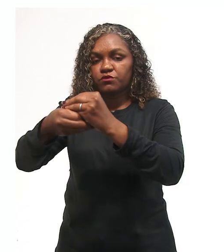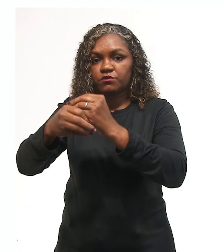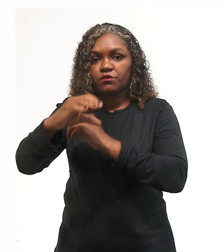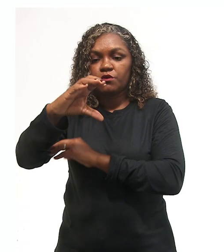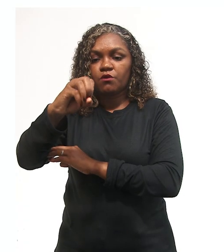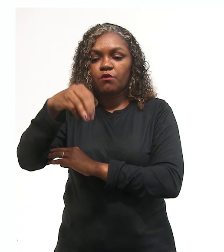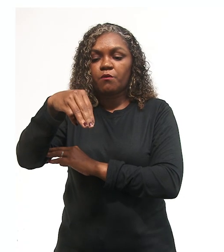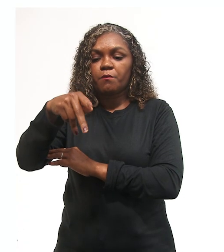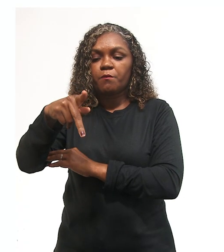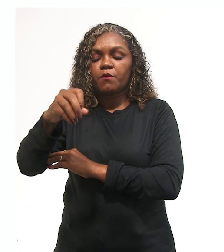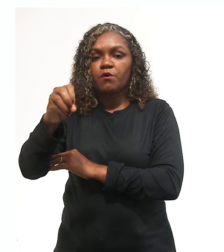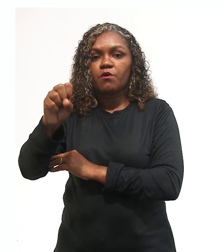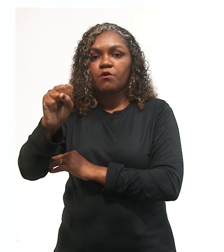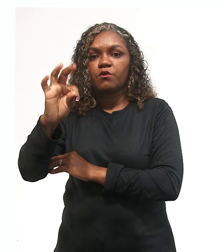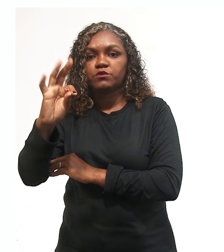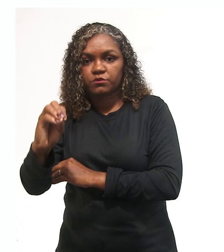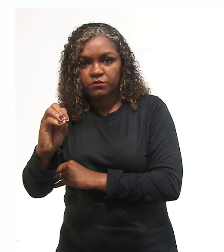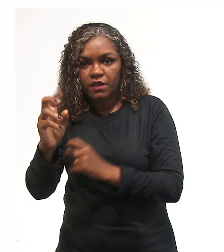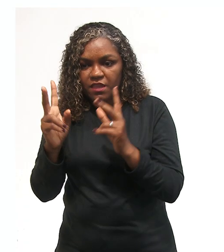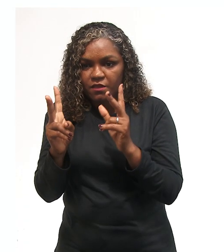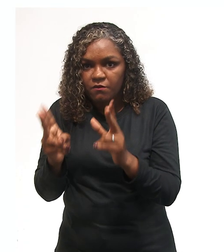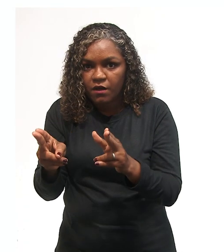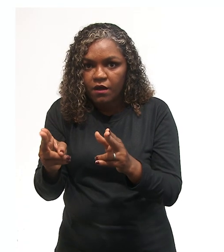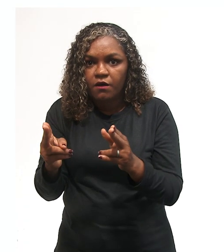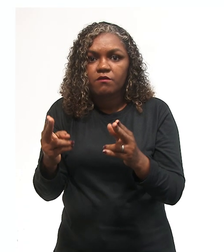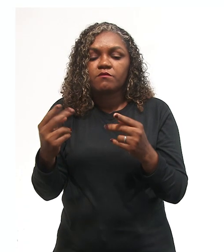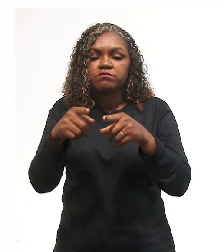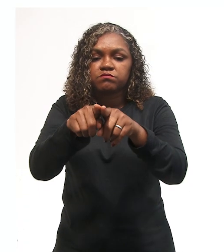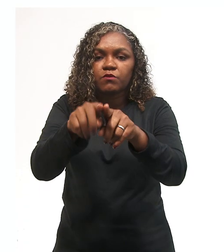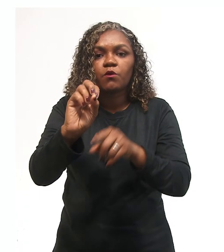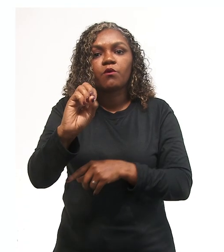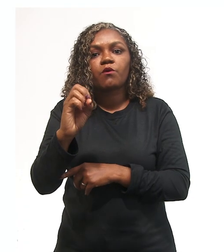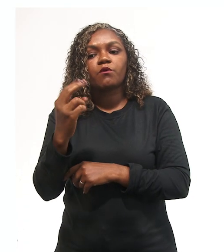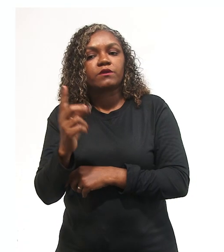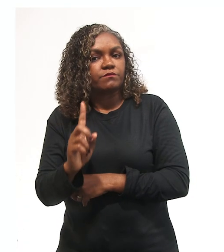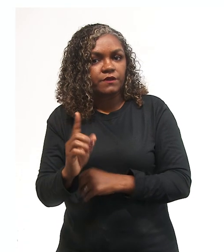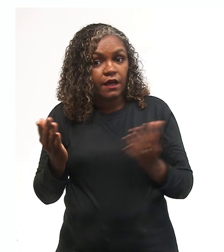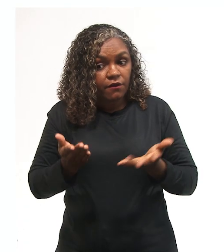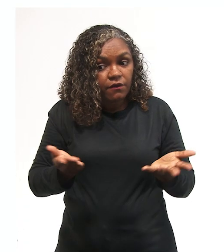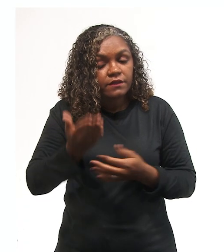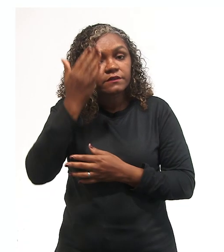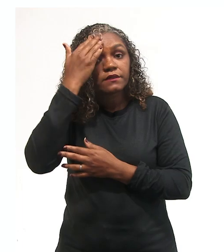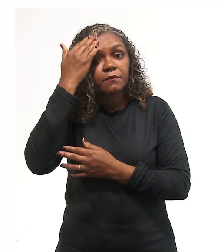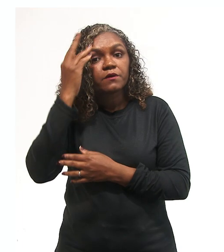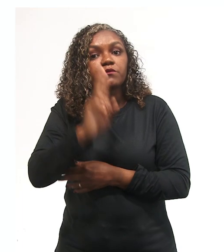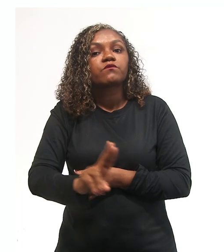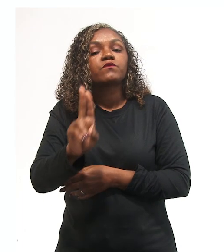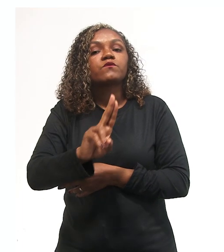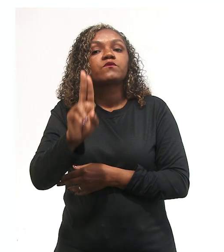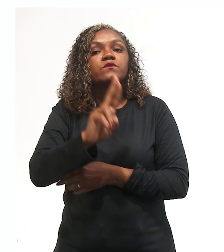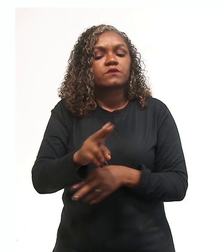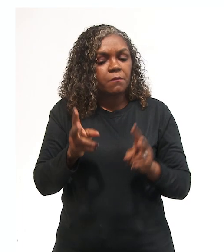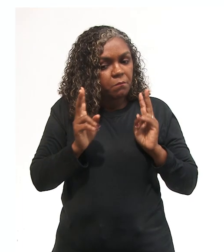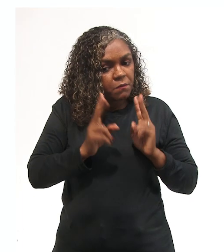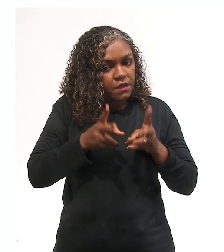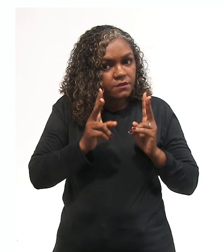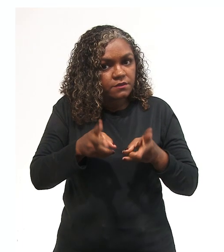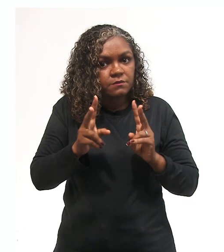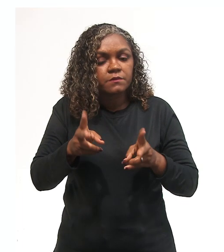de 12% ao ano é proporcional à taxa de 1% ao mês, né? A gente vai utilizar a mesma